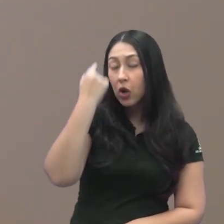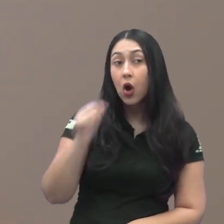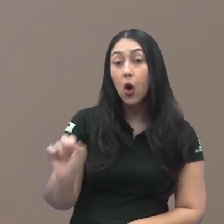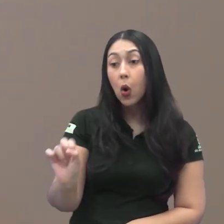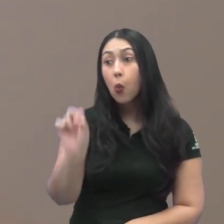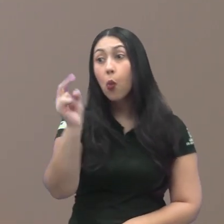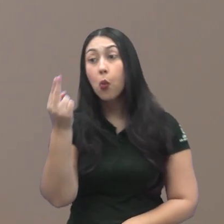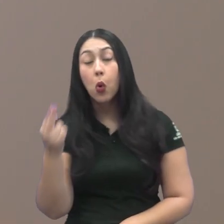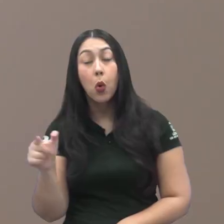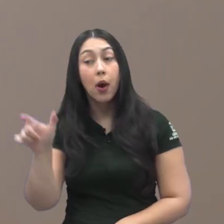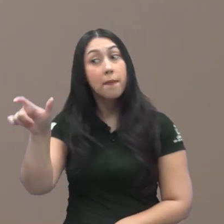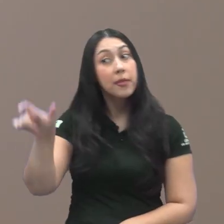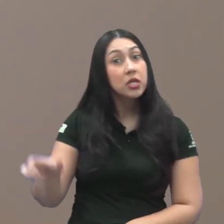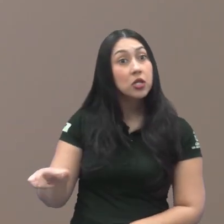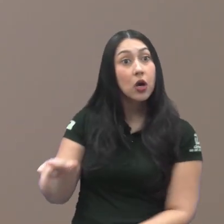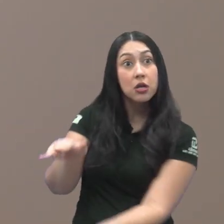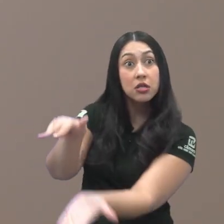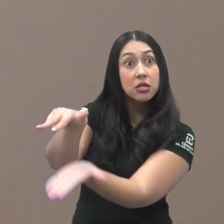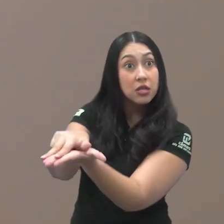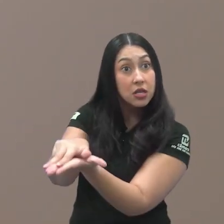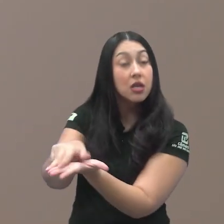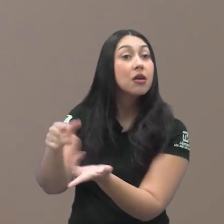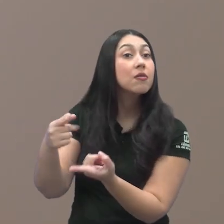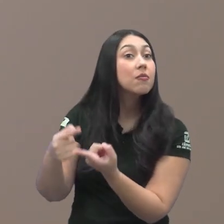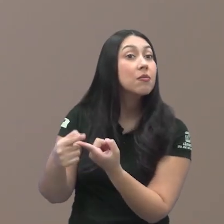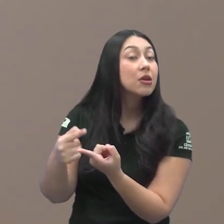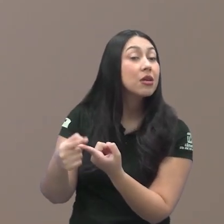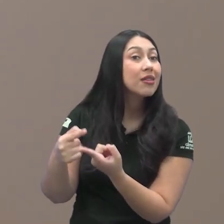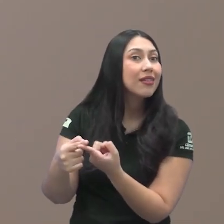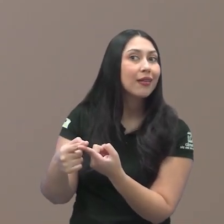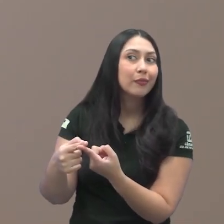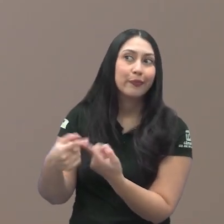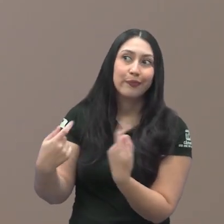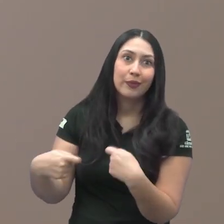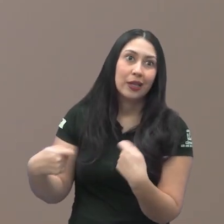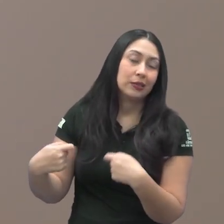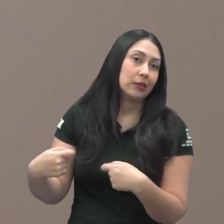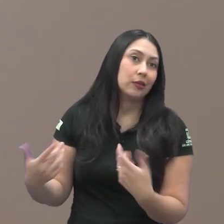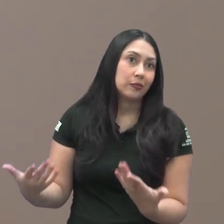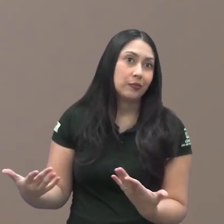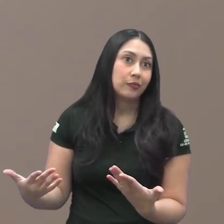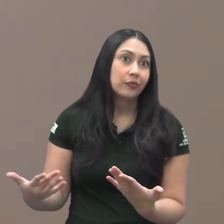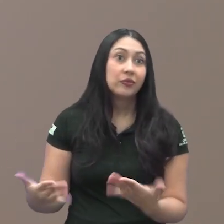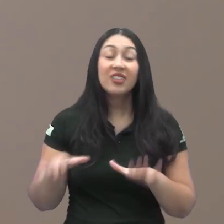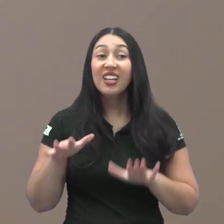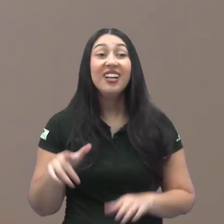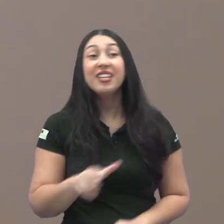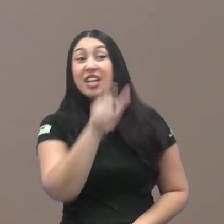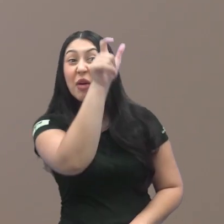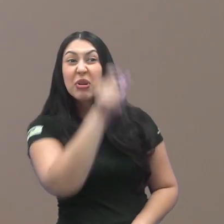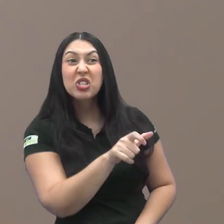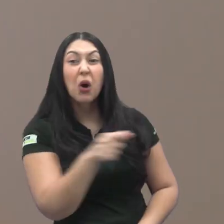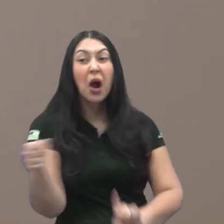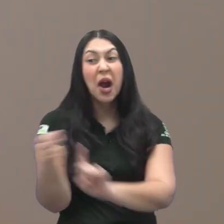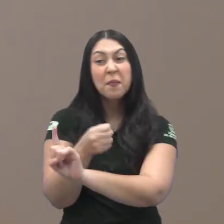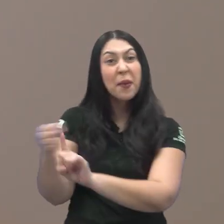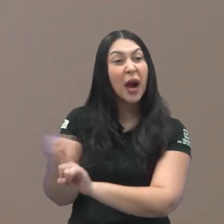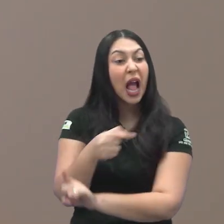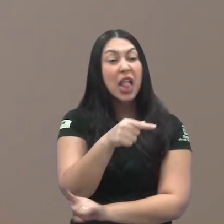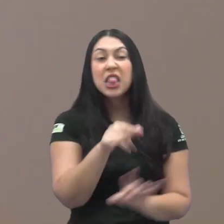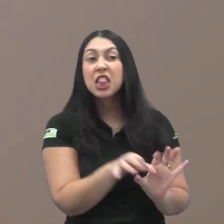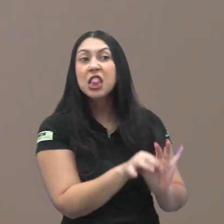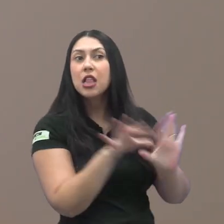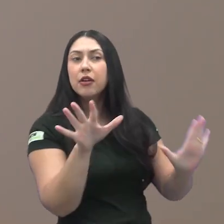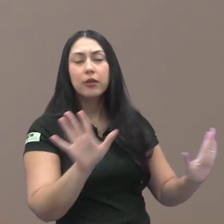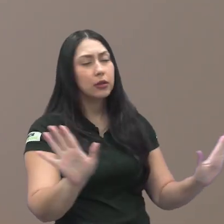ou às vezes a vítima permanecer no hospital internada por alguns dias. E o agressor, eu vou soltar ele enquanto não